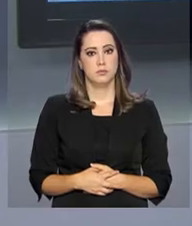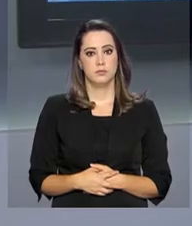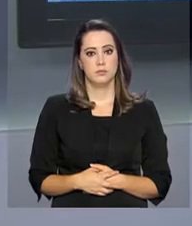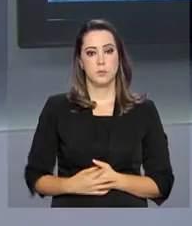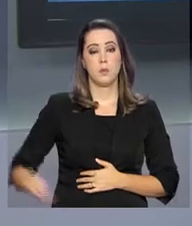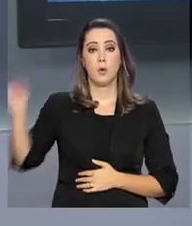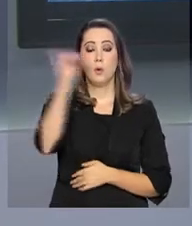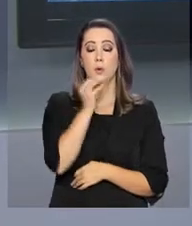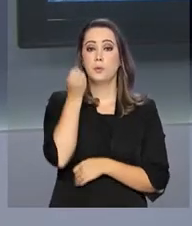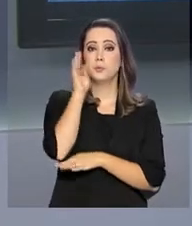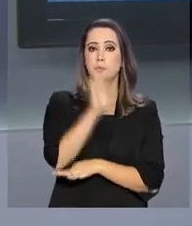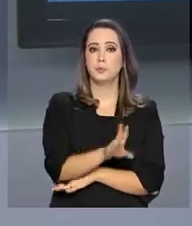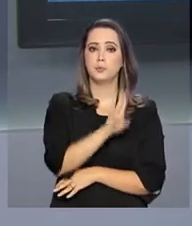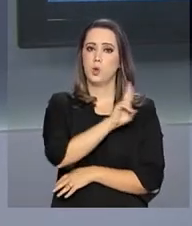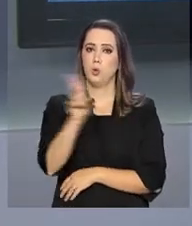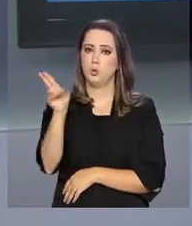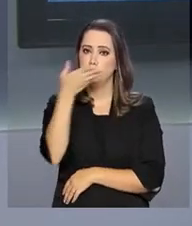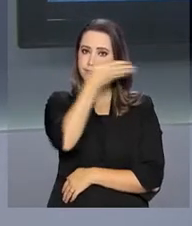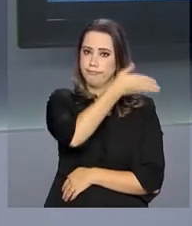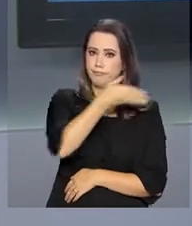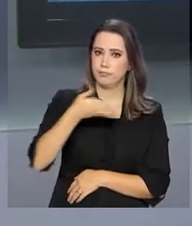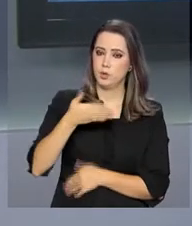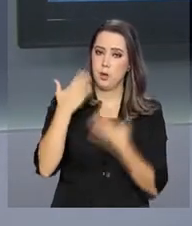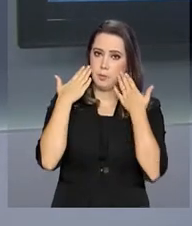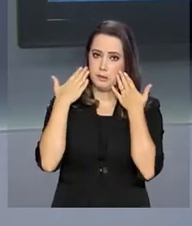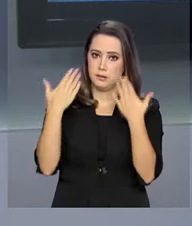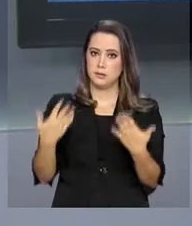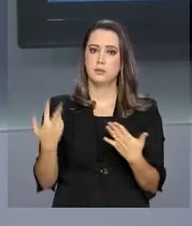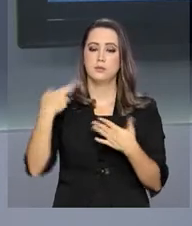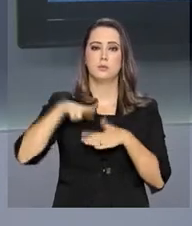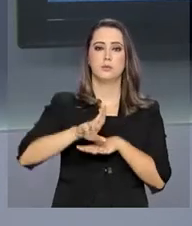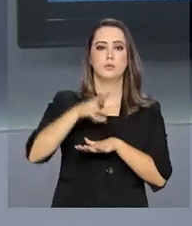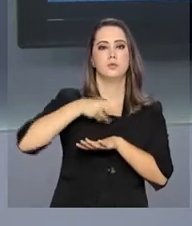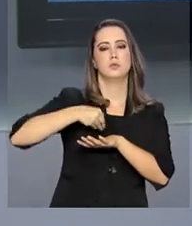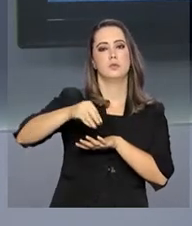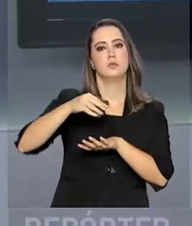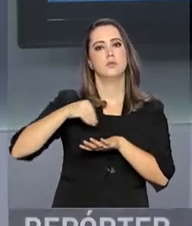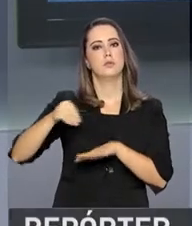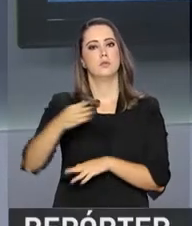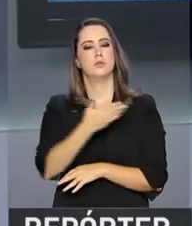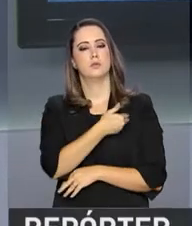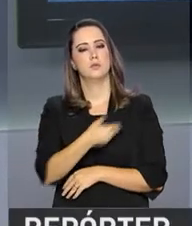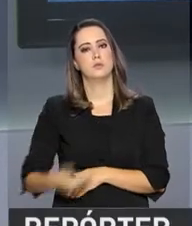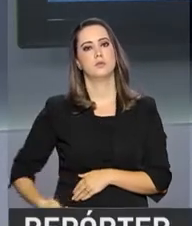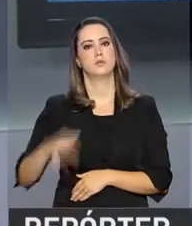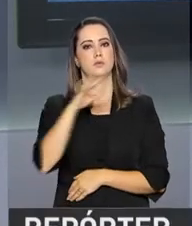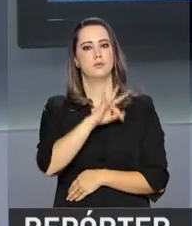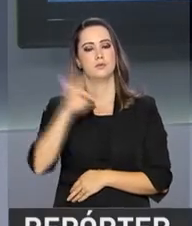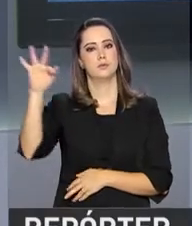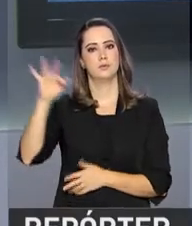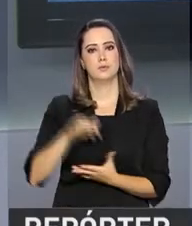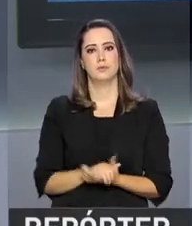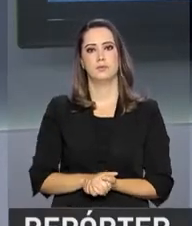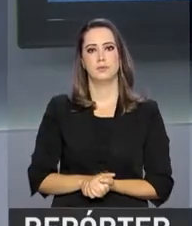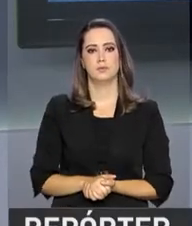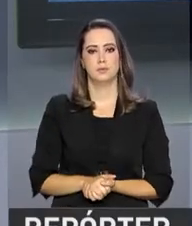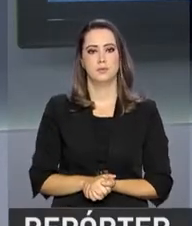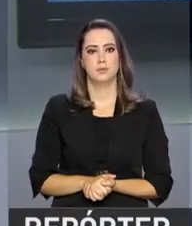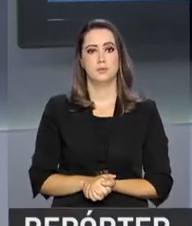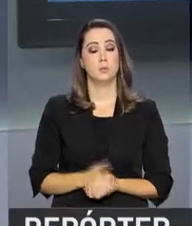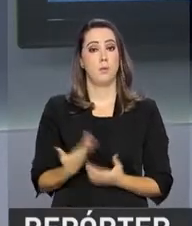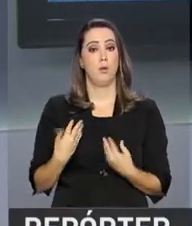olá boa tarde eu sou o roberto camargo e começa agora mais uma edição do repórter nbr com as notícias do governo federal